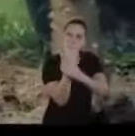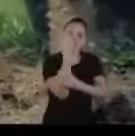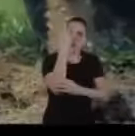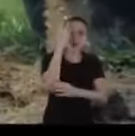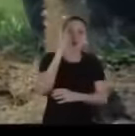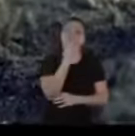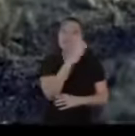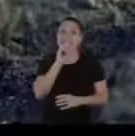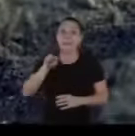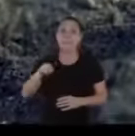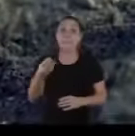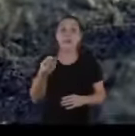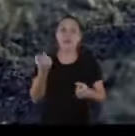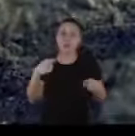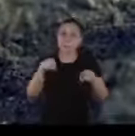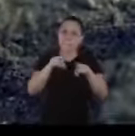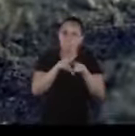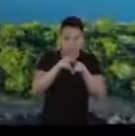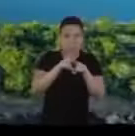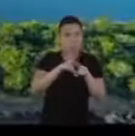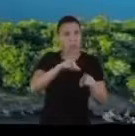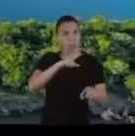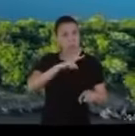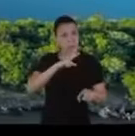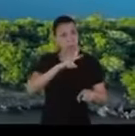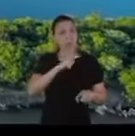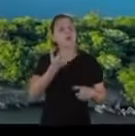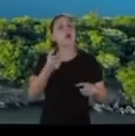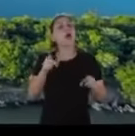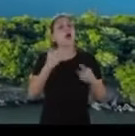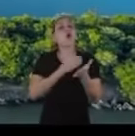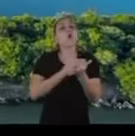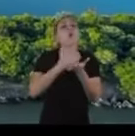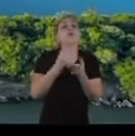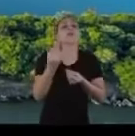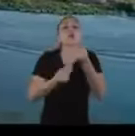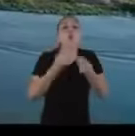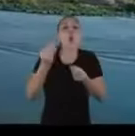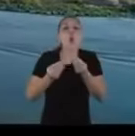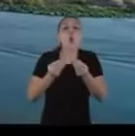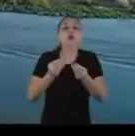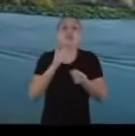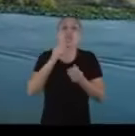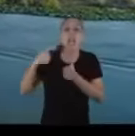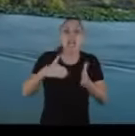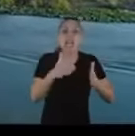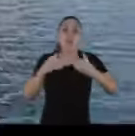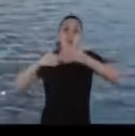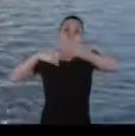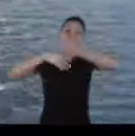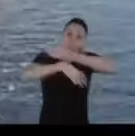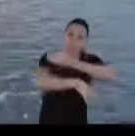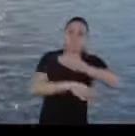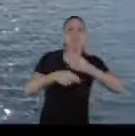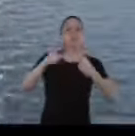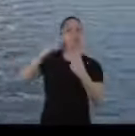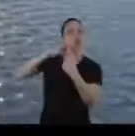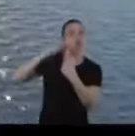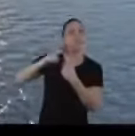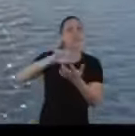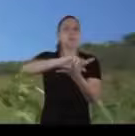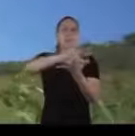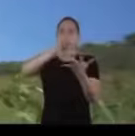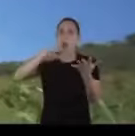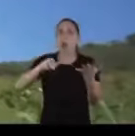de árvores em parceria com a iniciativa privada, inicialmente nas bacias dos rios São Francisco, Tocantins, Araguaia, Parnaíba e no